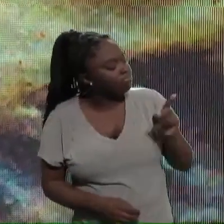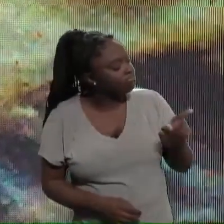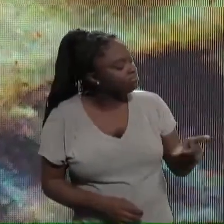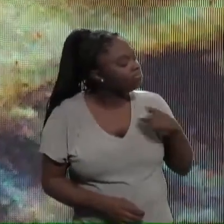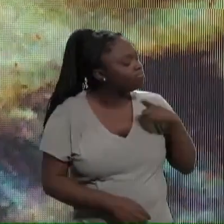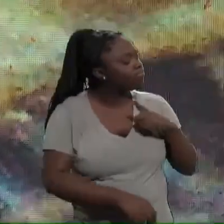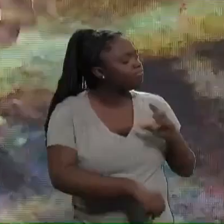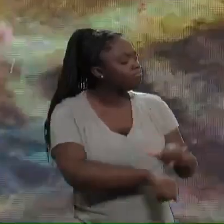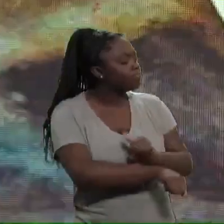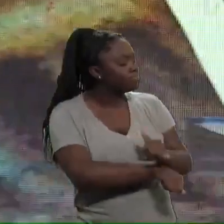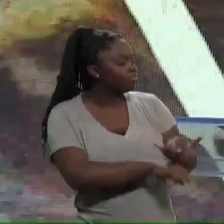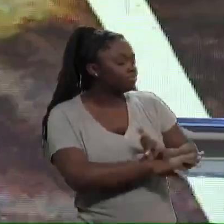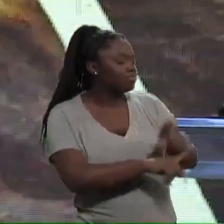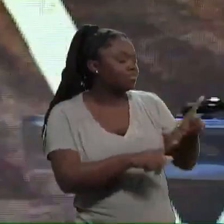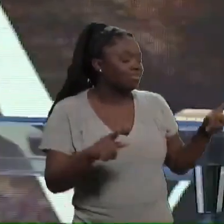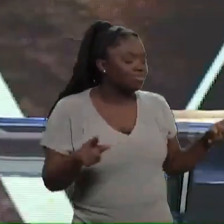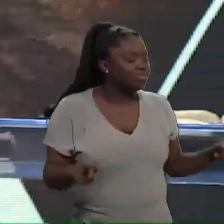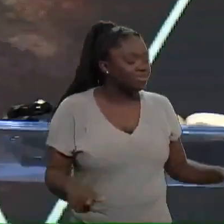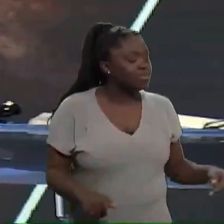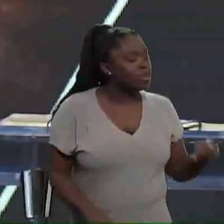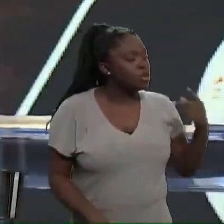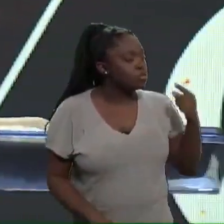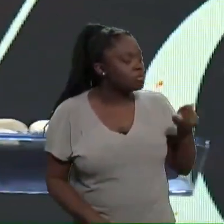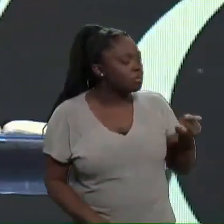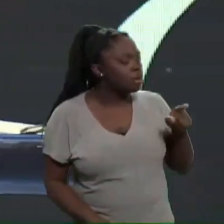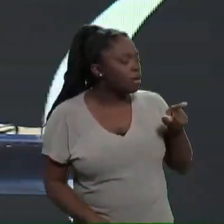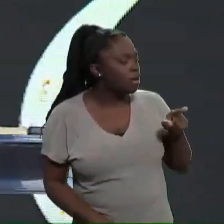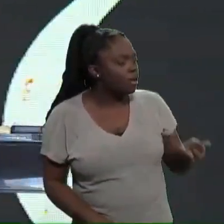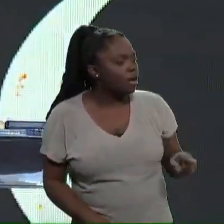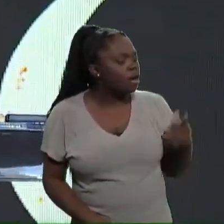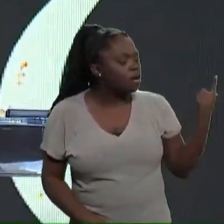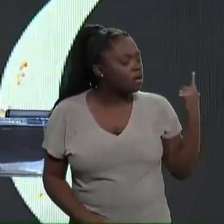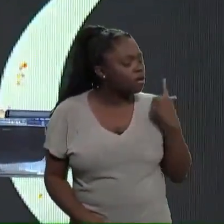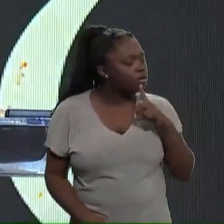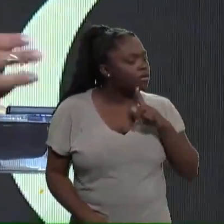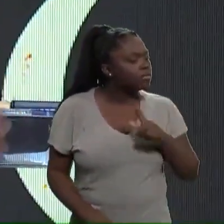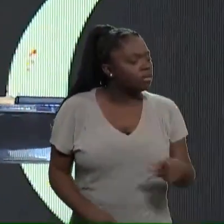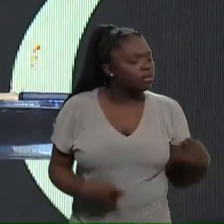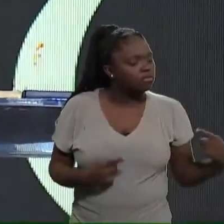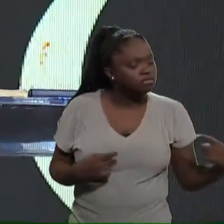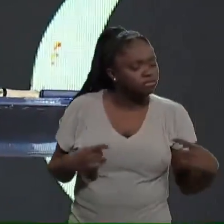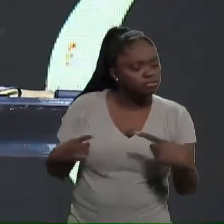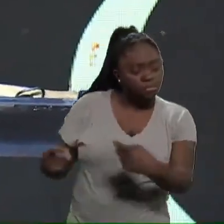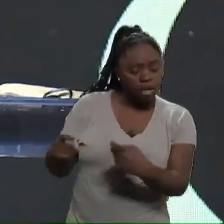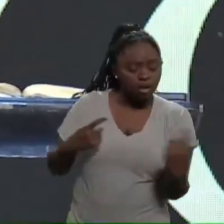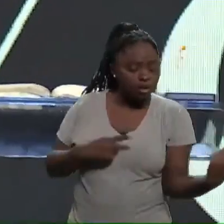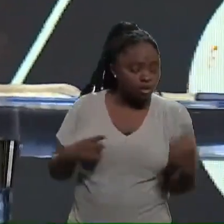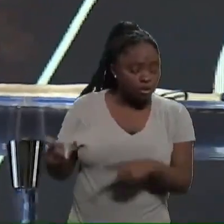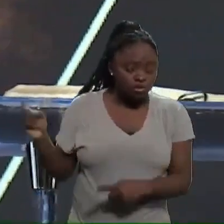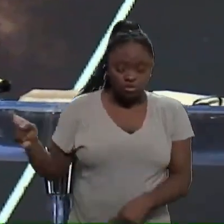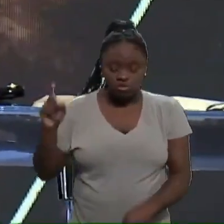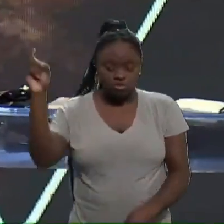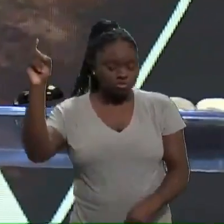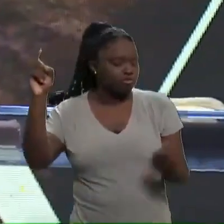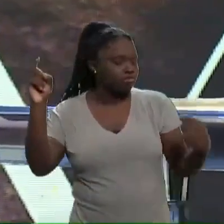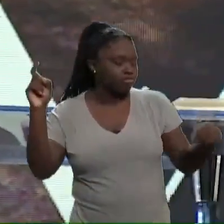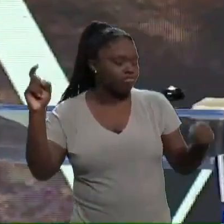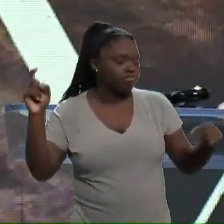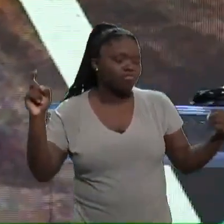tem estratégia diferente. Para surpreender o gigante, precisa do novo.